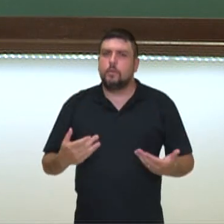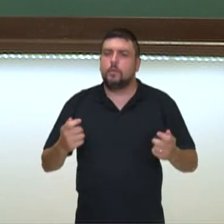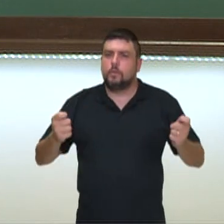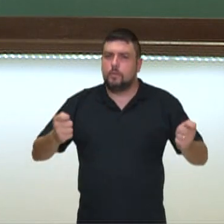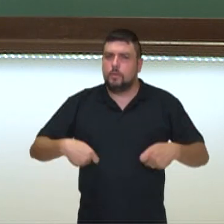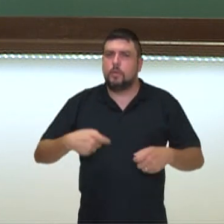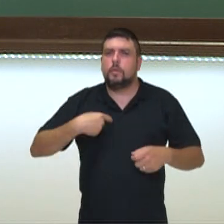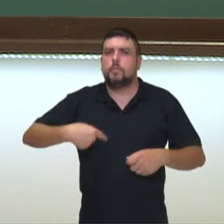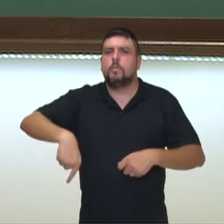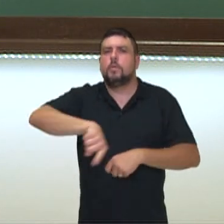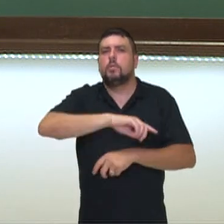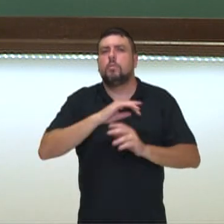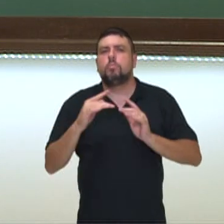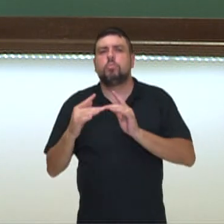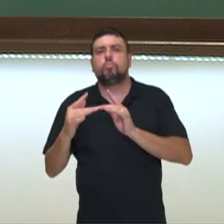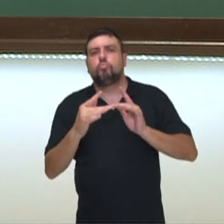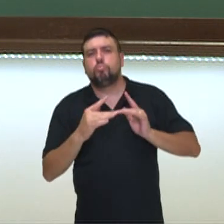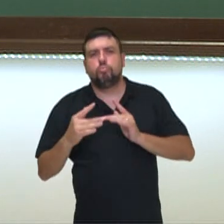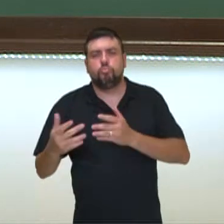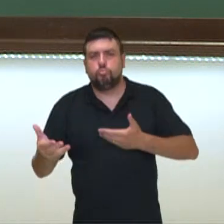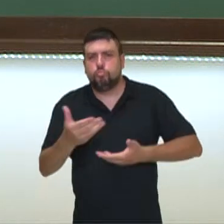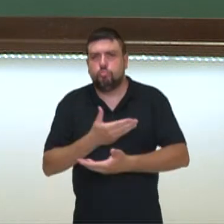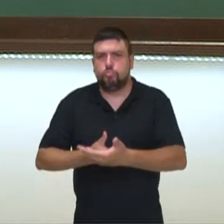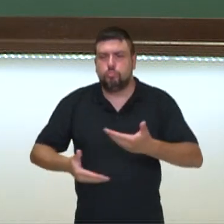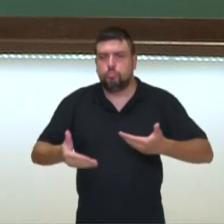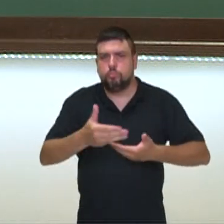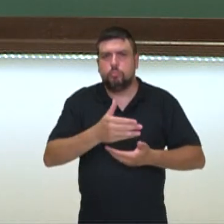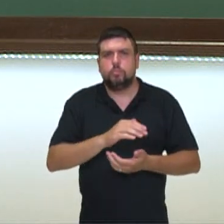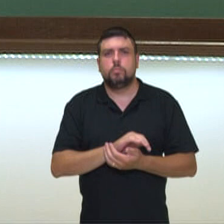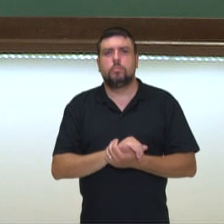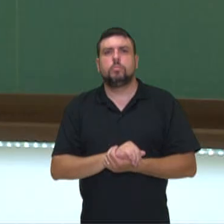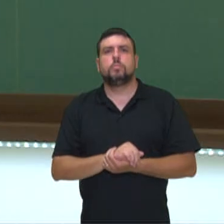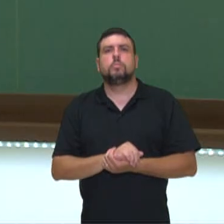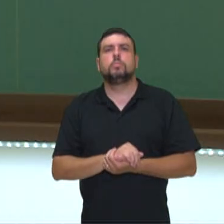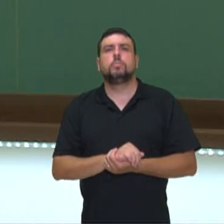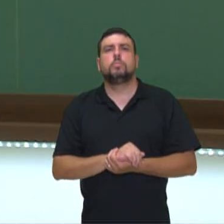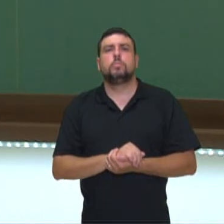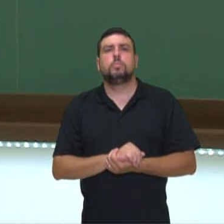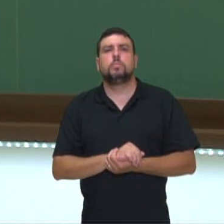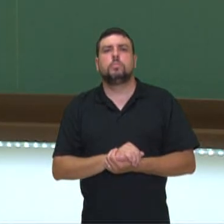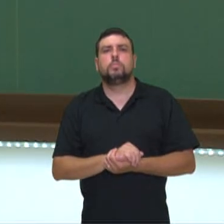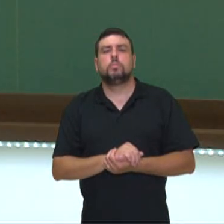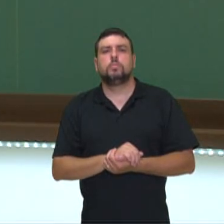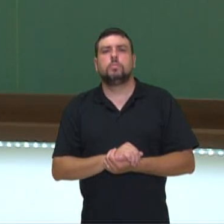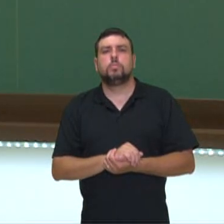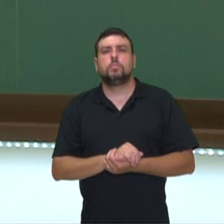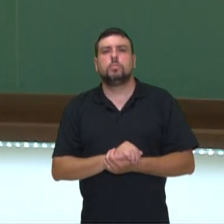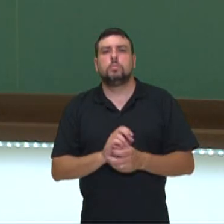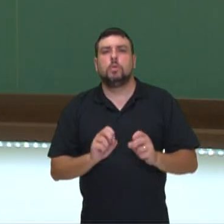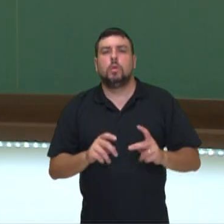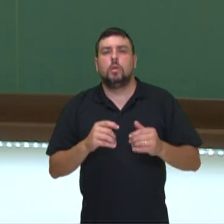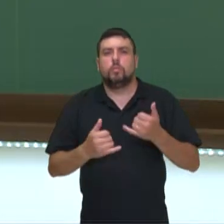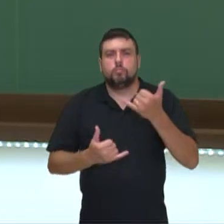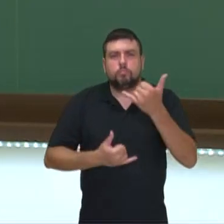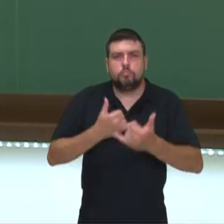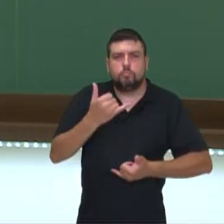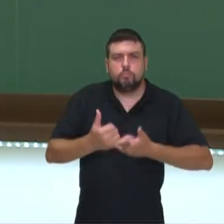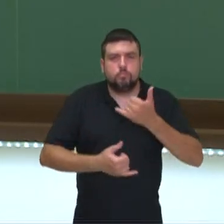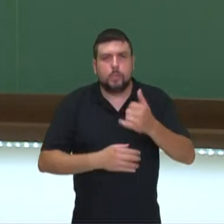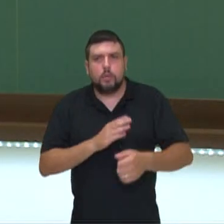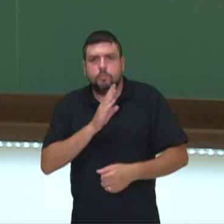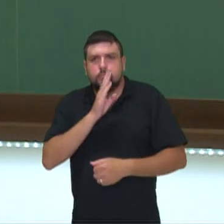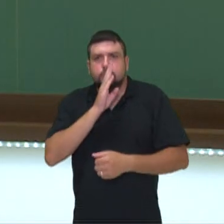tenhamos bons relacionamentos. Vamos falar um pouquinho dos jogos de quebra-gelo e de